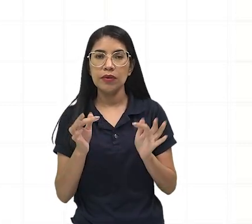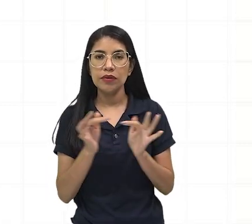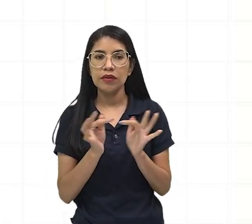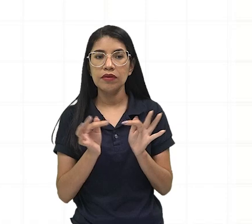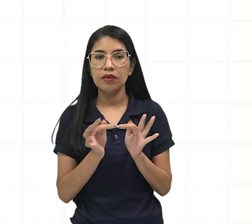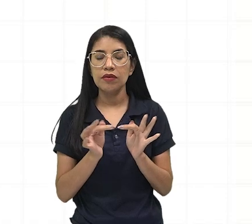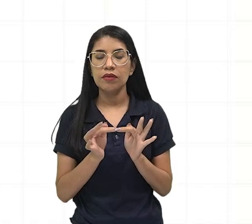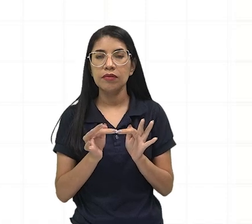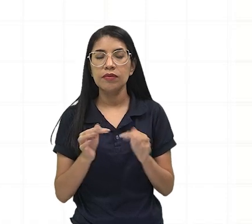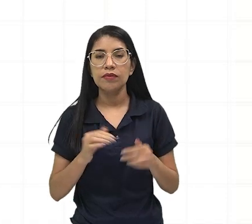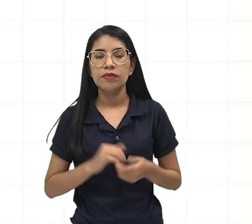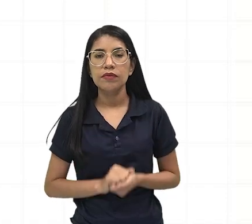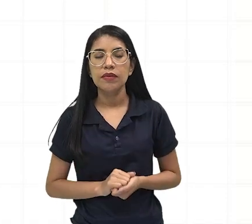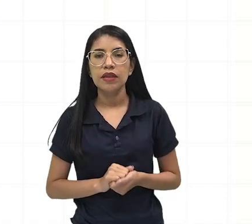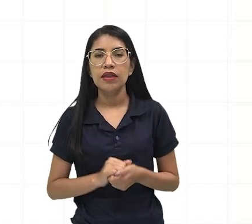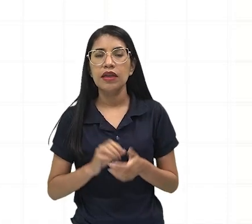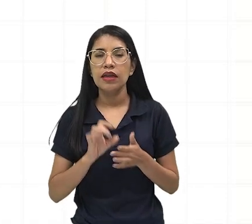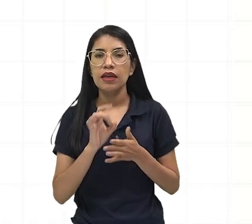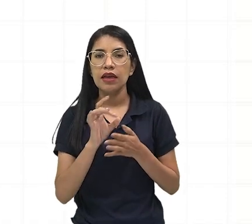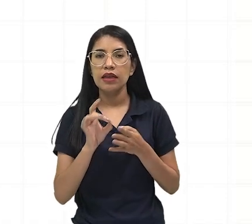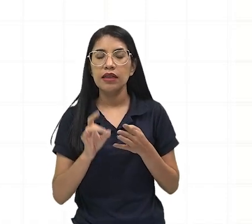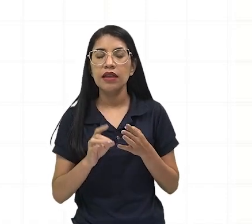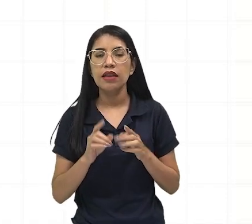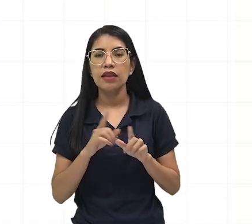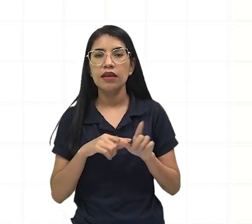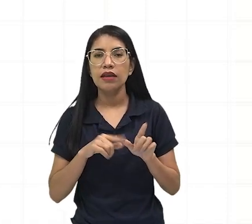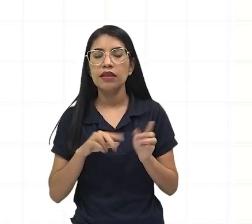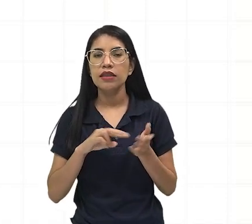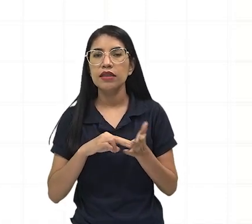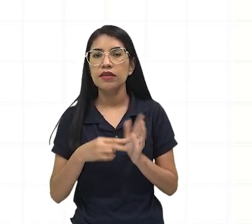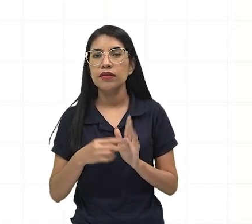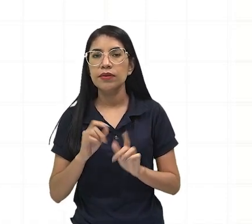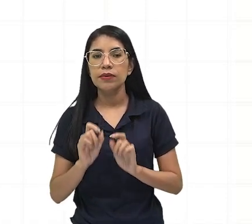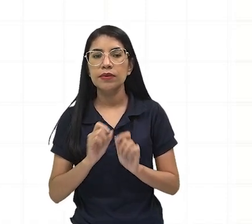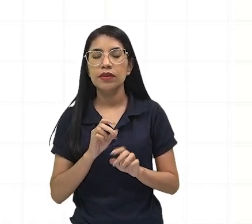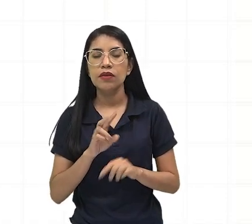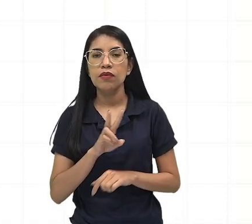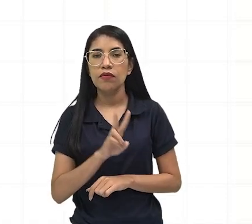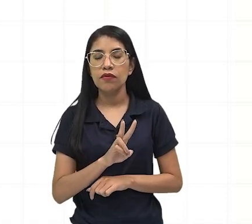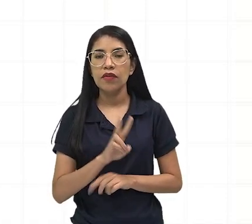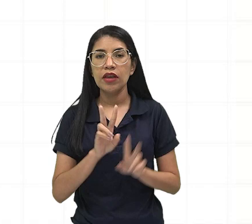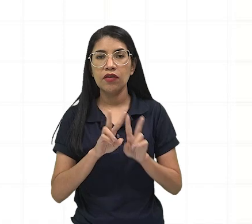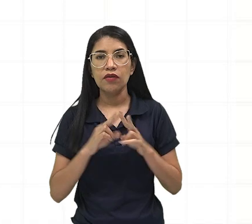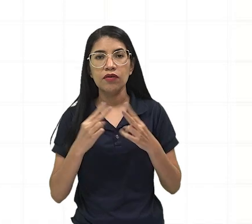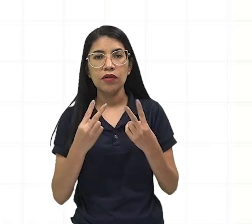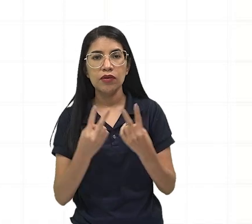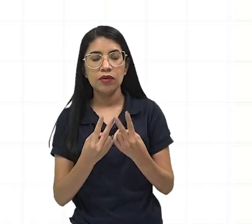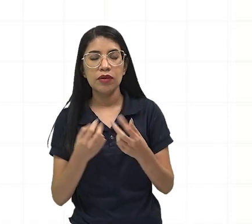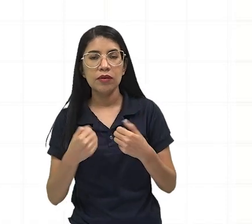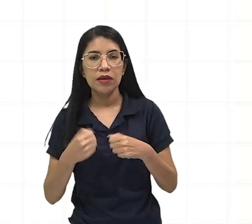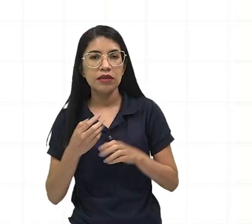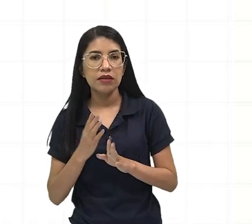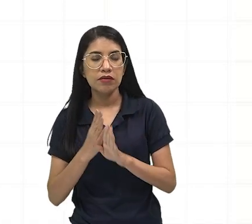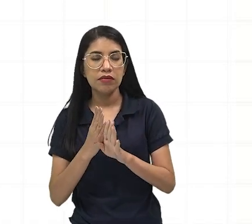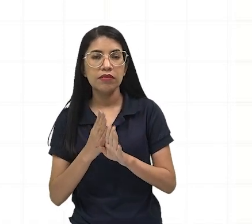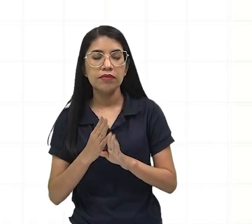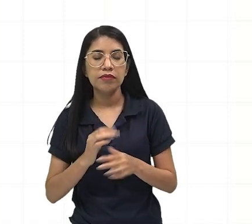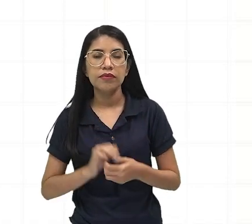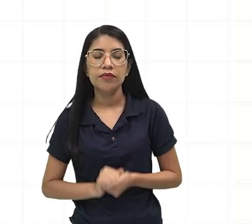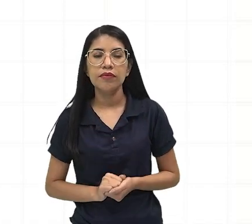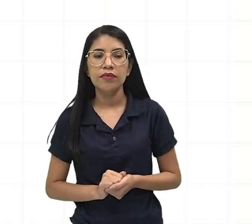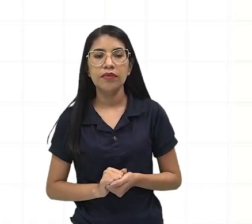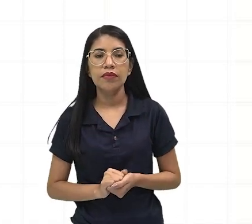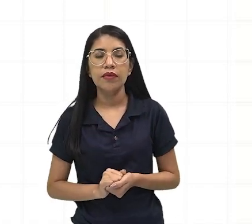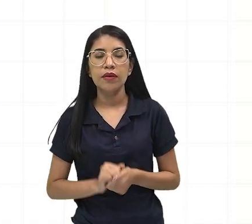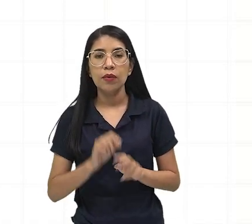tem que saber o que significa cada letrinha dela, né? Ora, o V é o volume que nós queremos descobrir. O π é